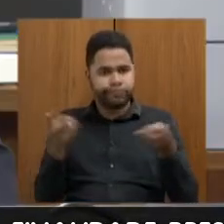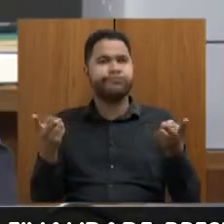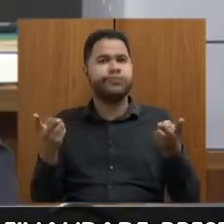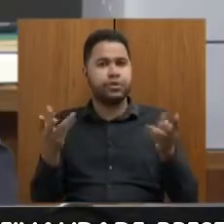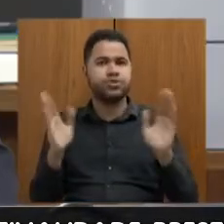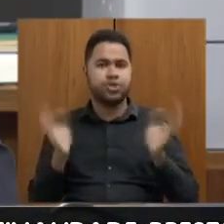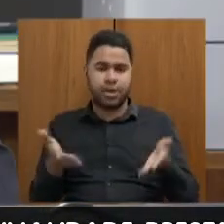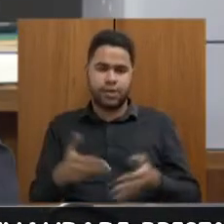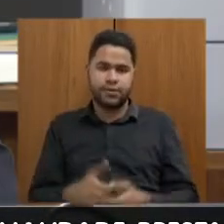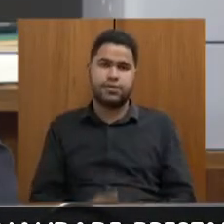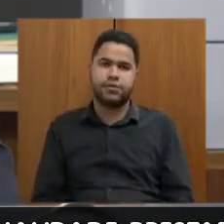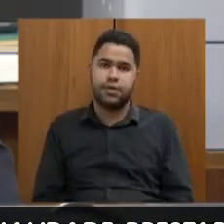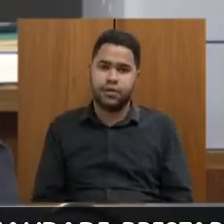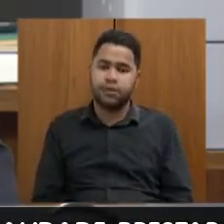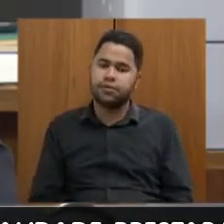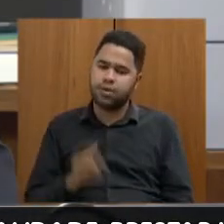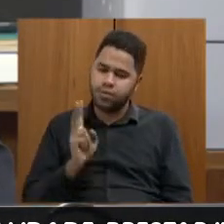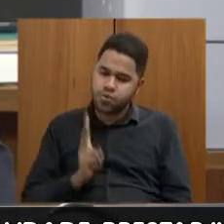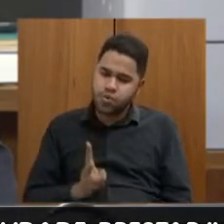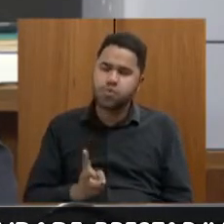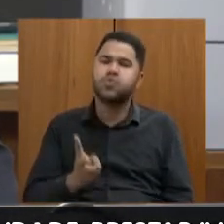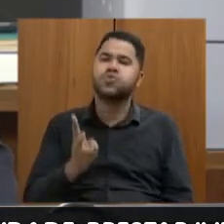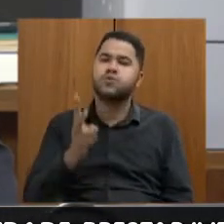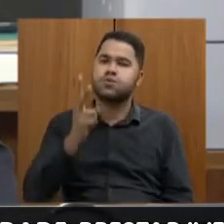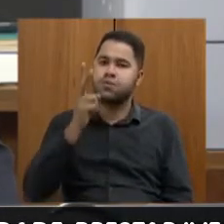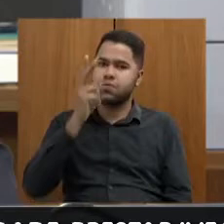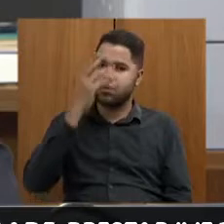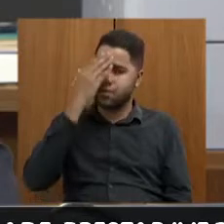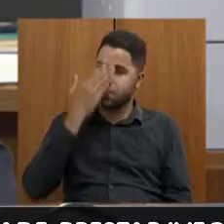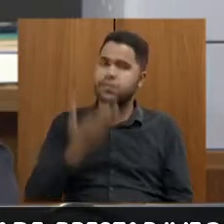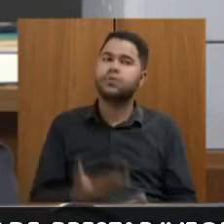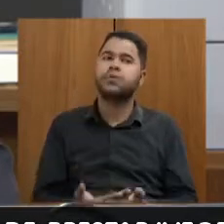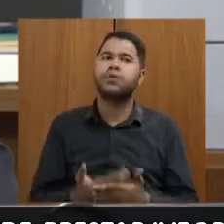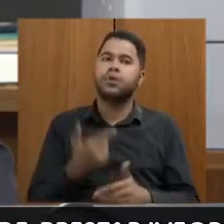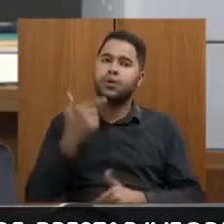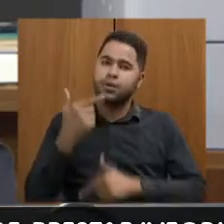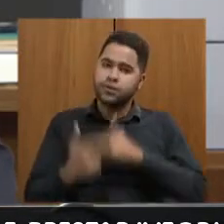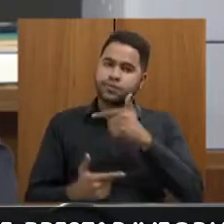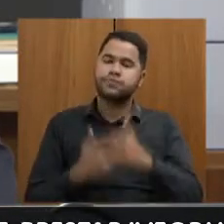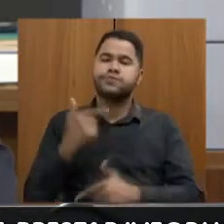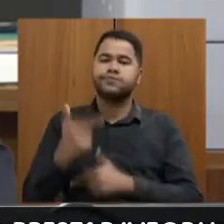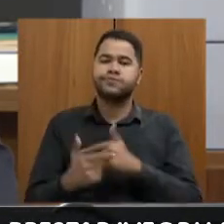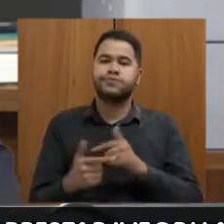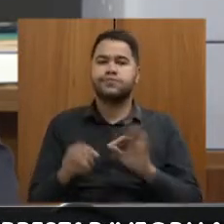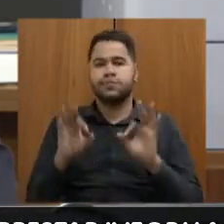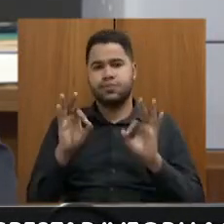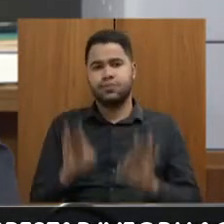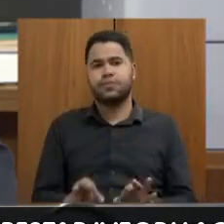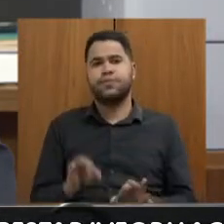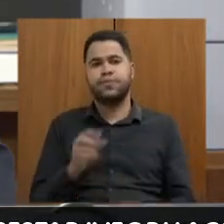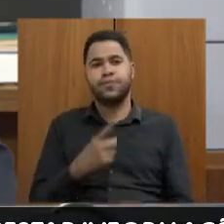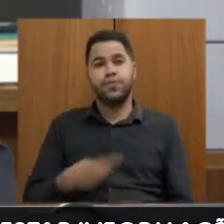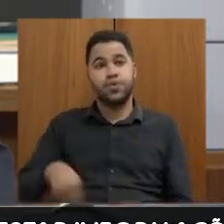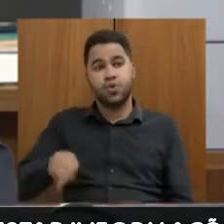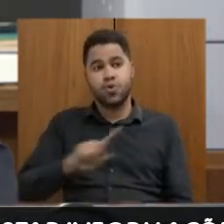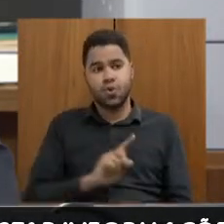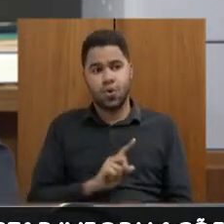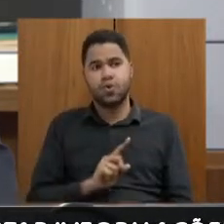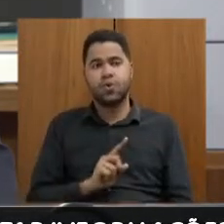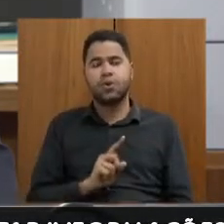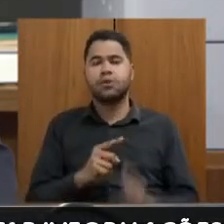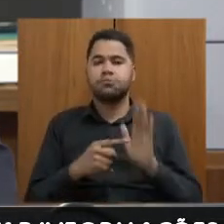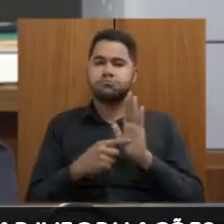Então vamos em frente vamos com fé Vamos trabalhar que eu tenho certeza que nós Deixaremos